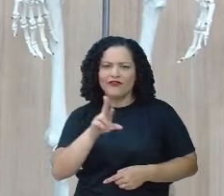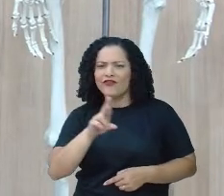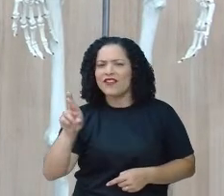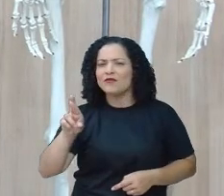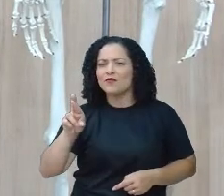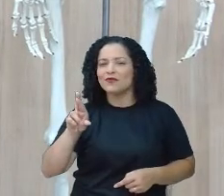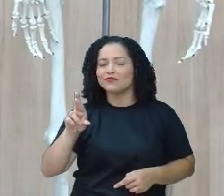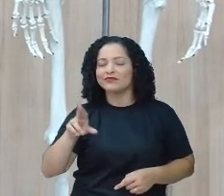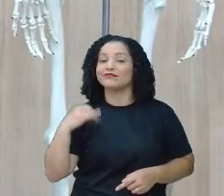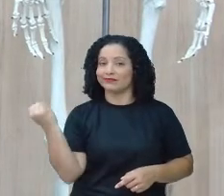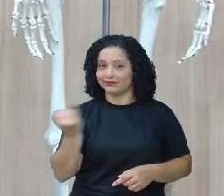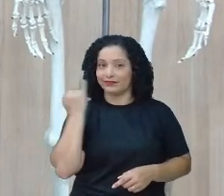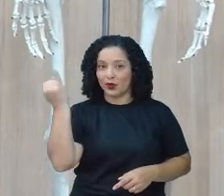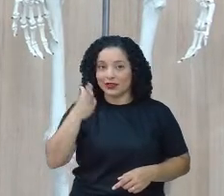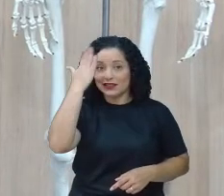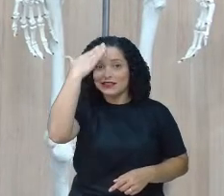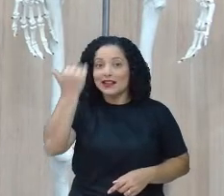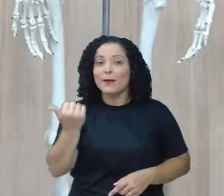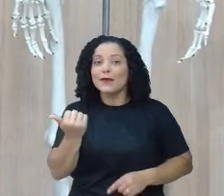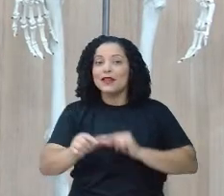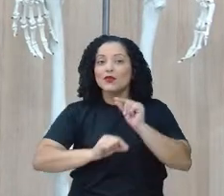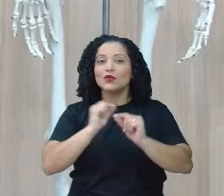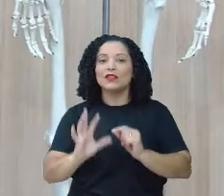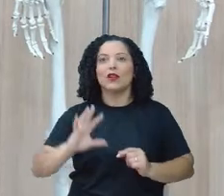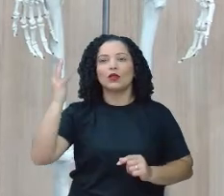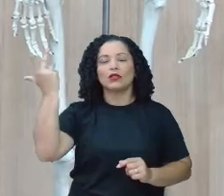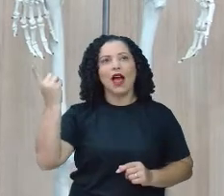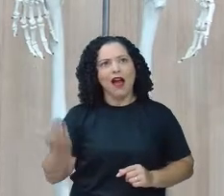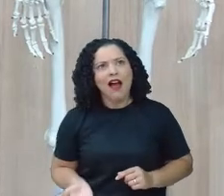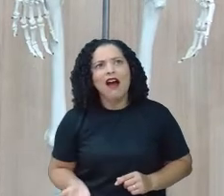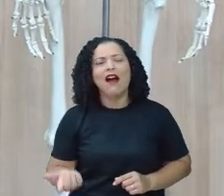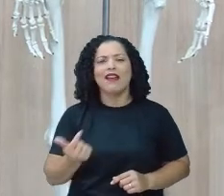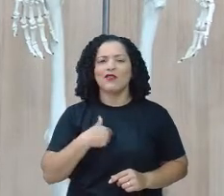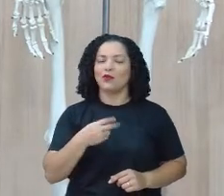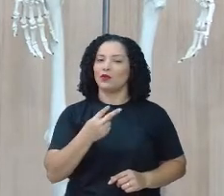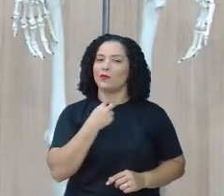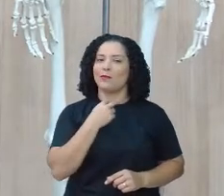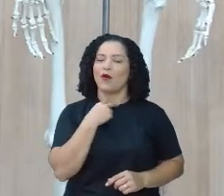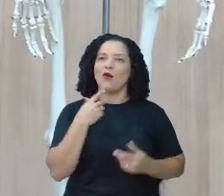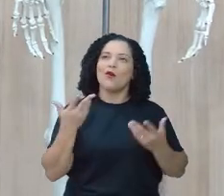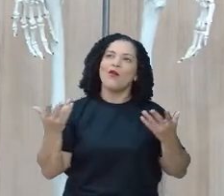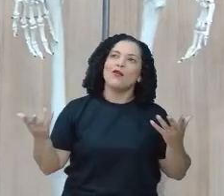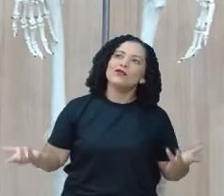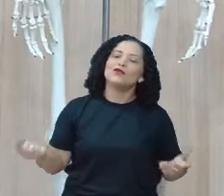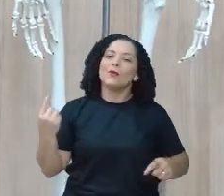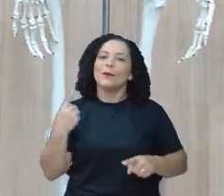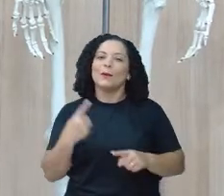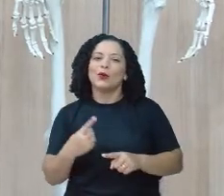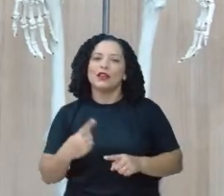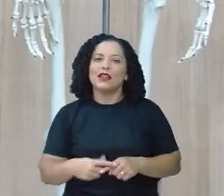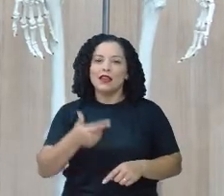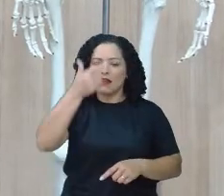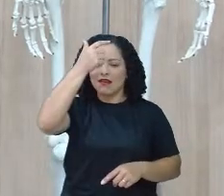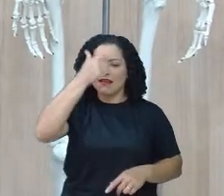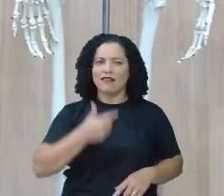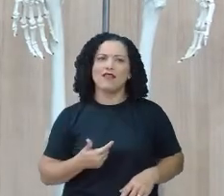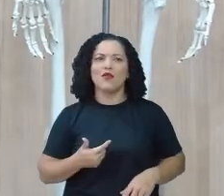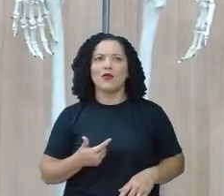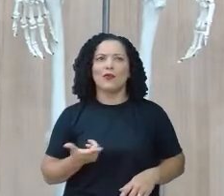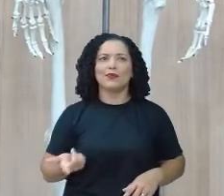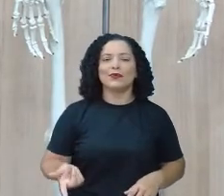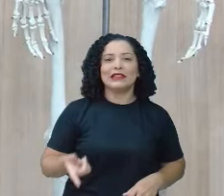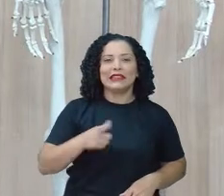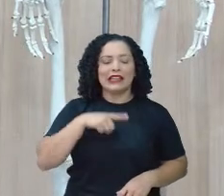é importante a gente saber o que está acontecendo. Ah, eu não posso não porque eu estou com